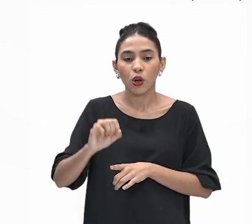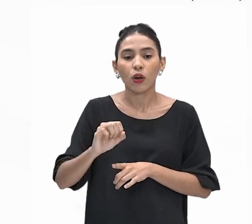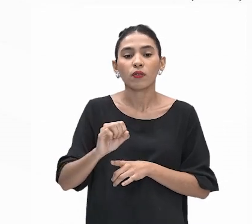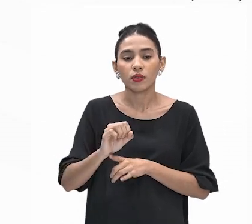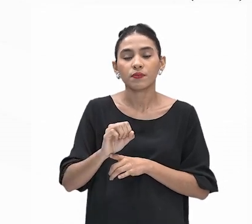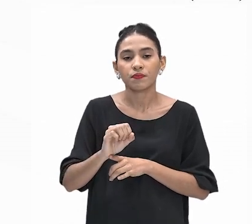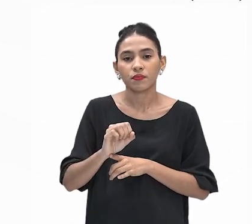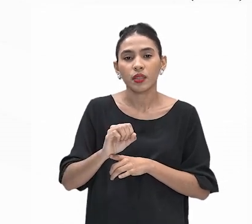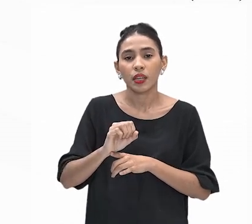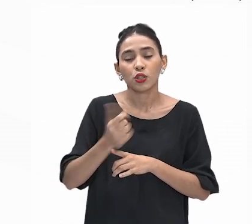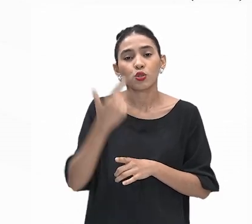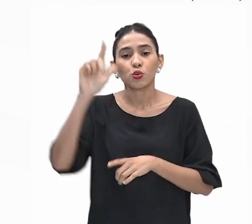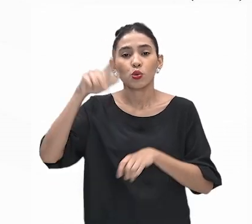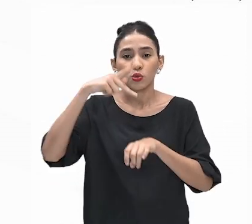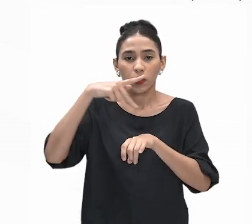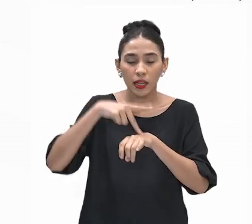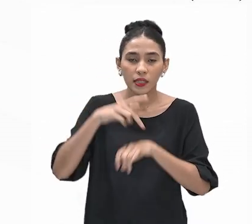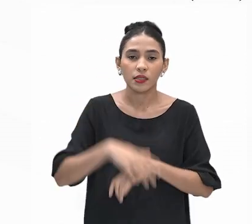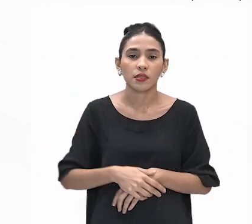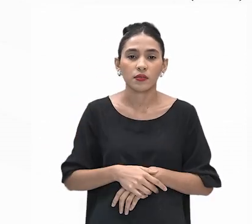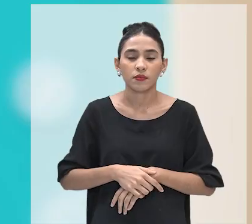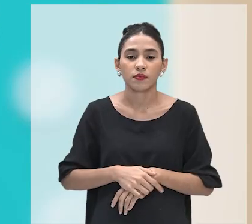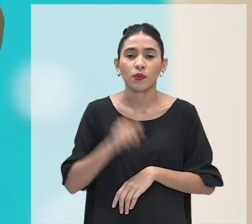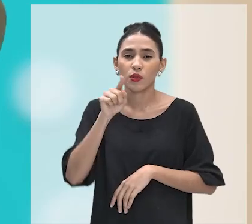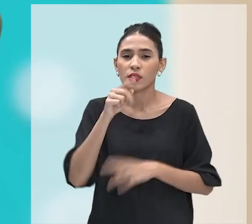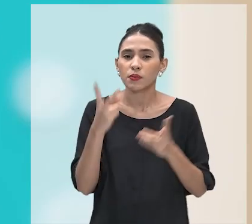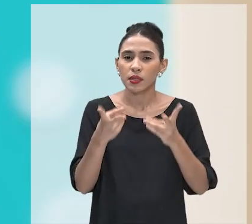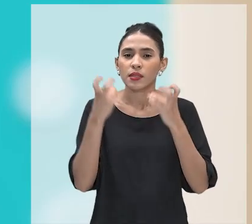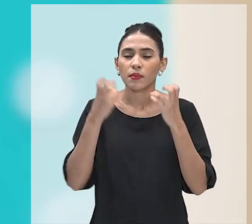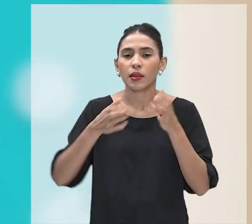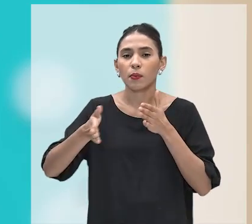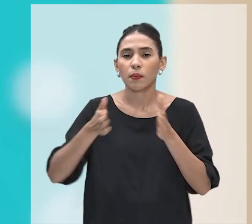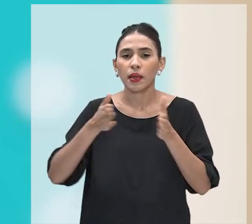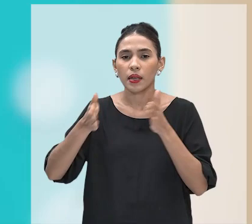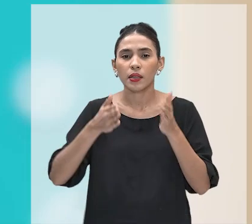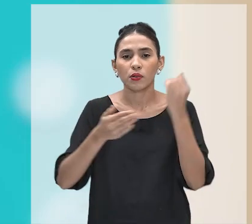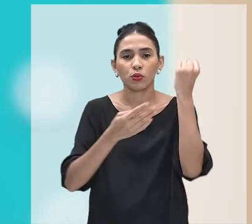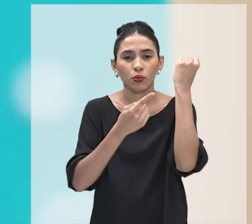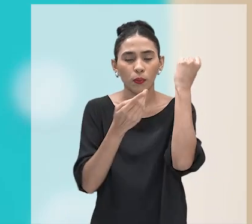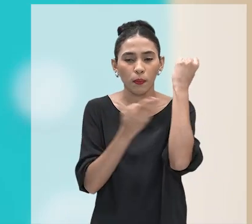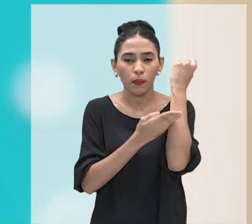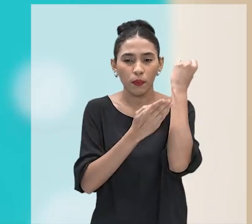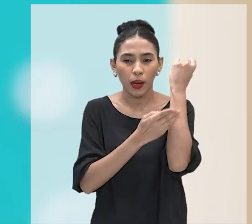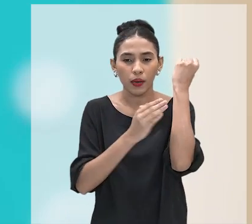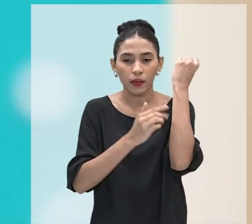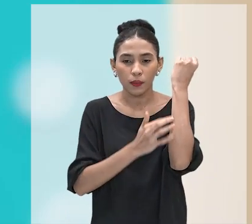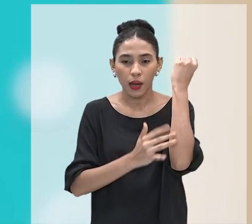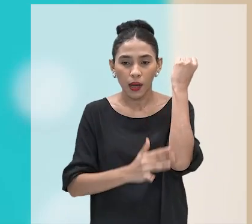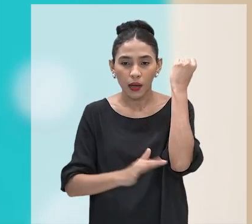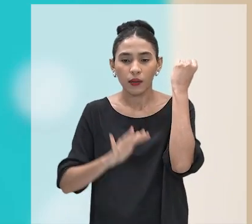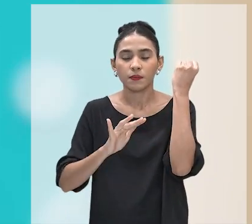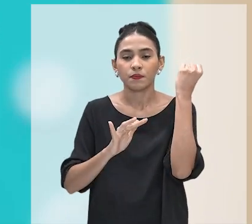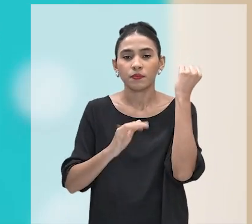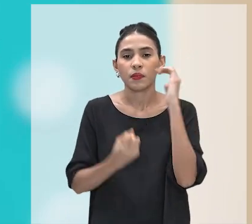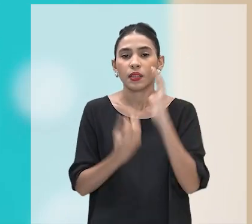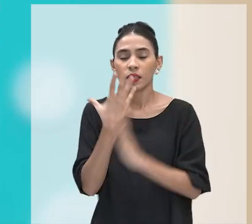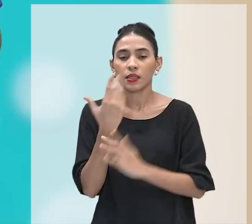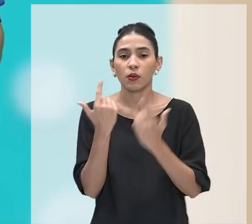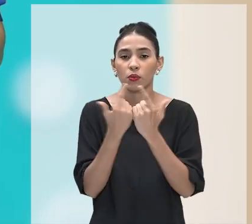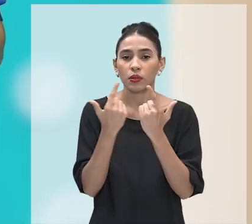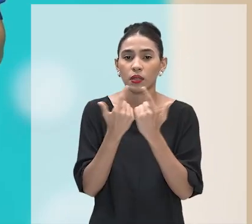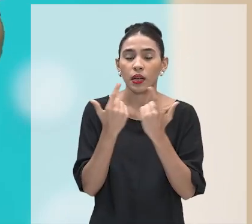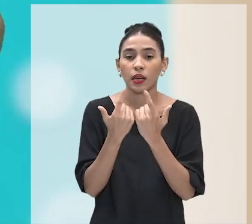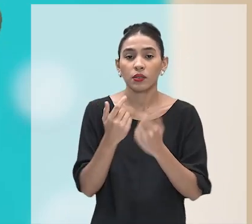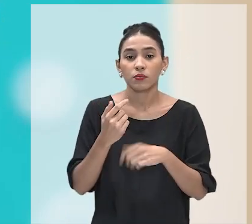o período, lá do período áureo da borracha, da criação do Teatro Amazonas, os artistas vinham